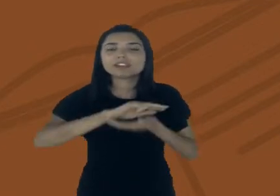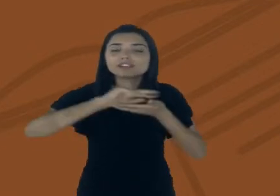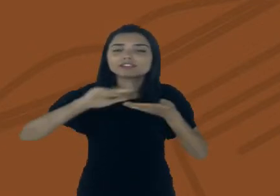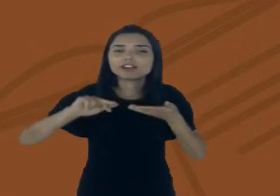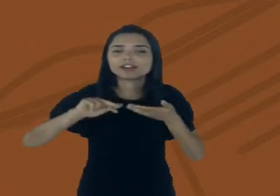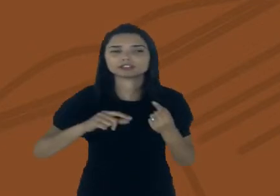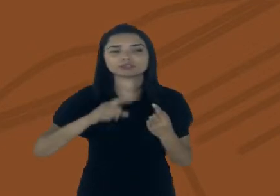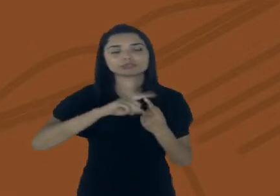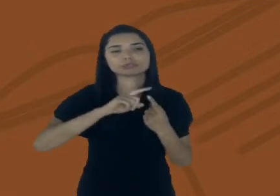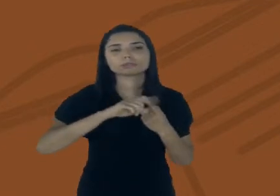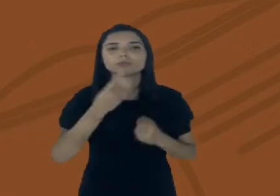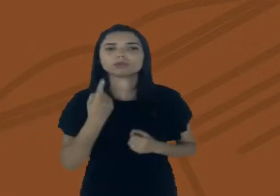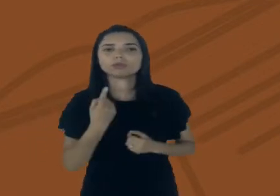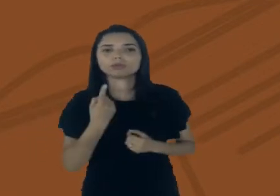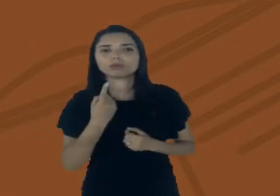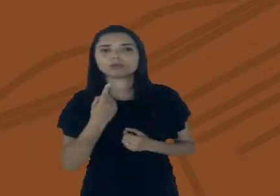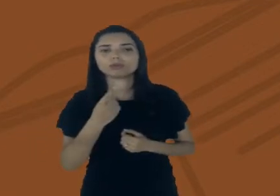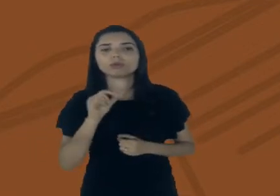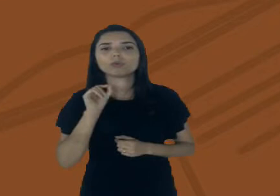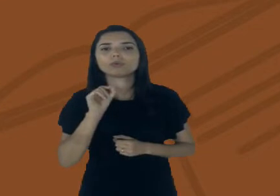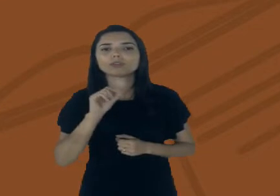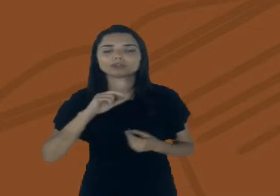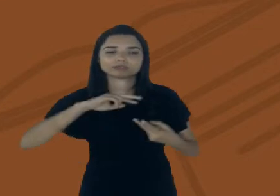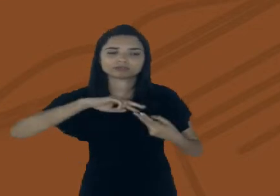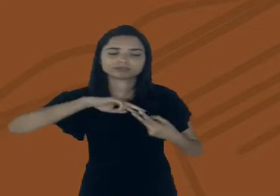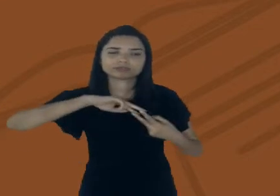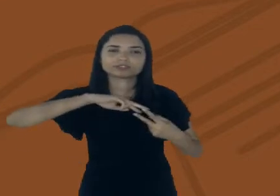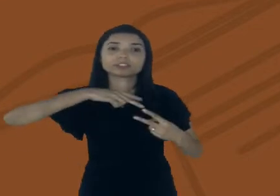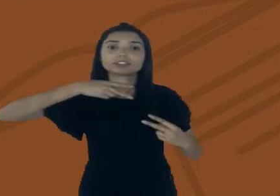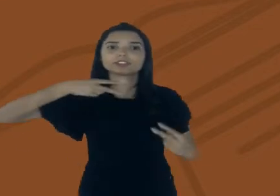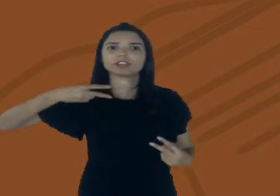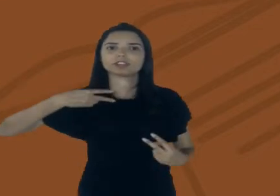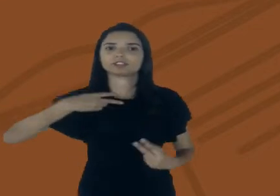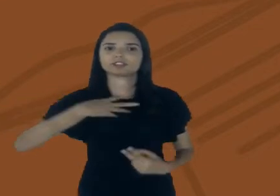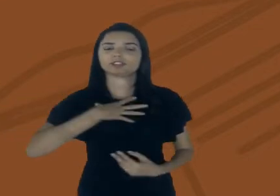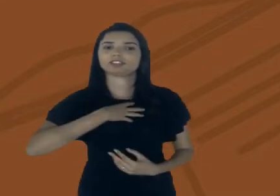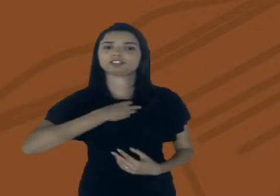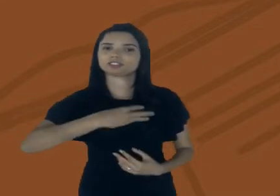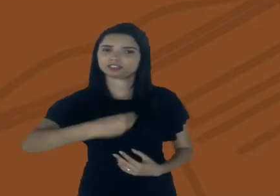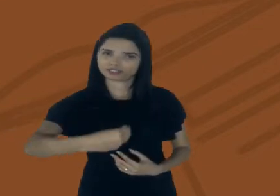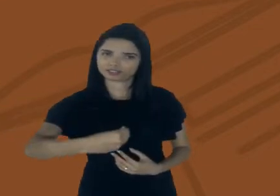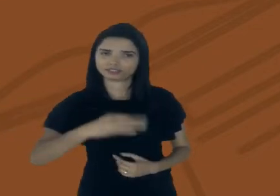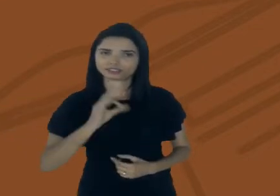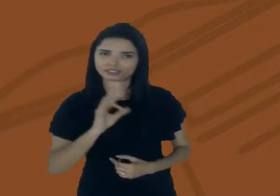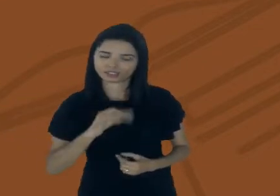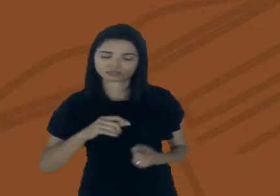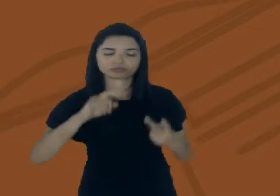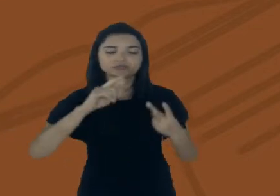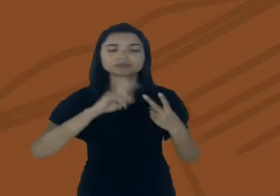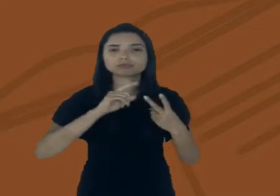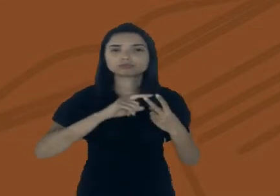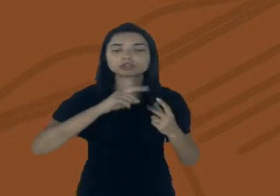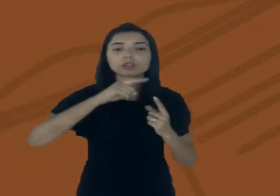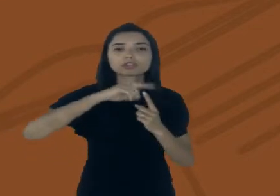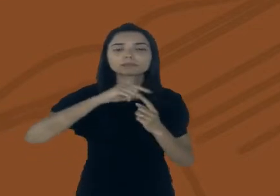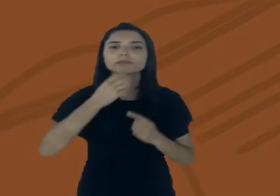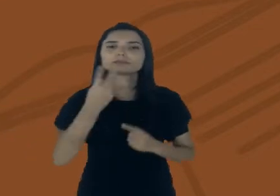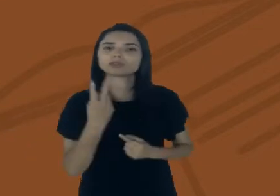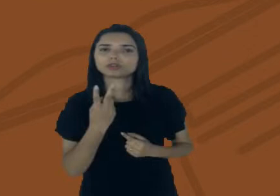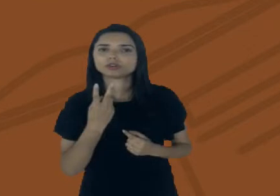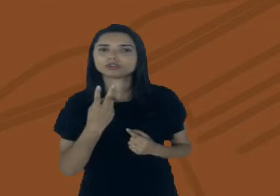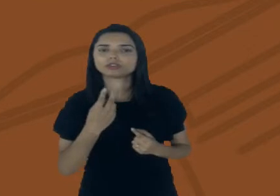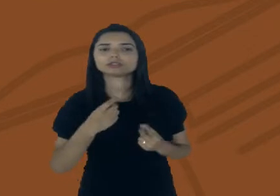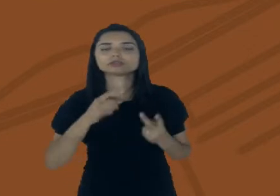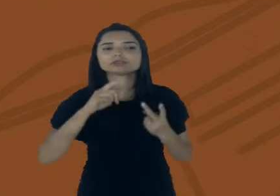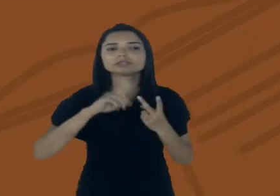tipo 1, há a propensão genética, porque vem dentro da hereditariedade. No tipo 2, os maiores